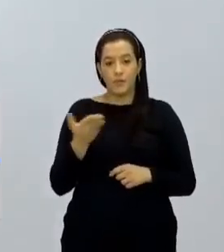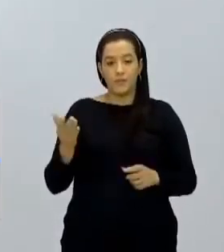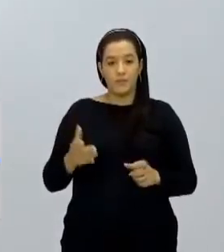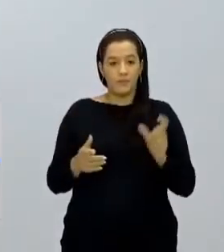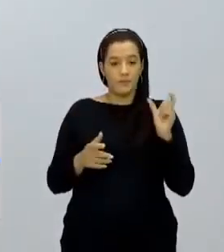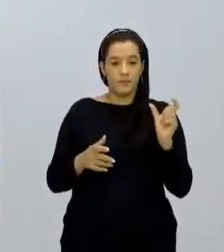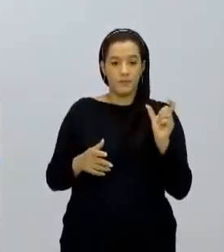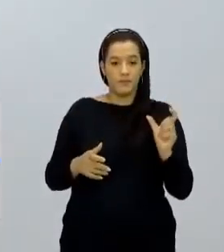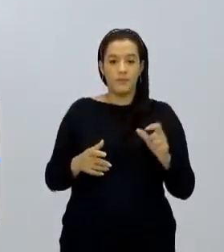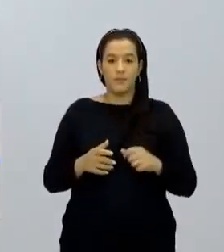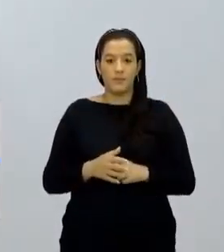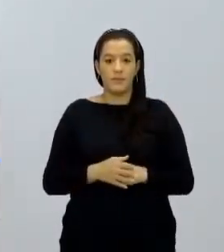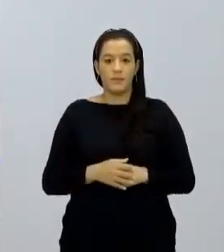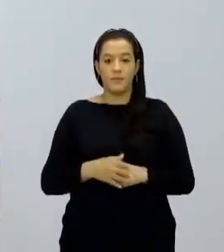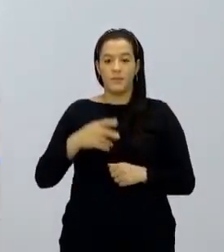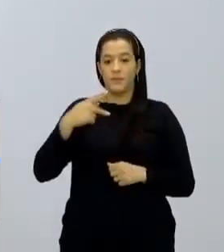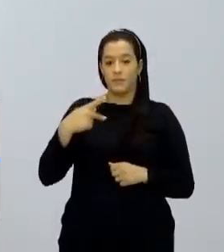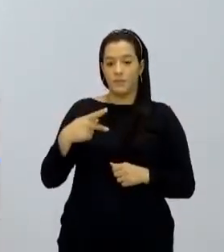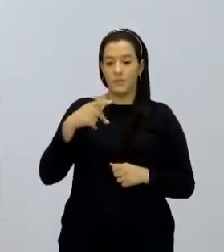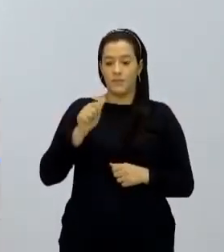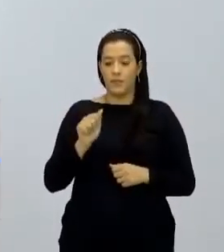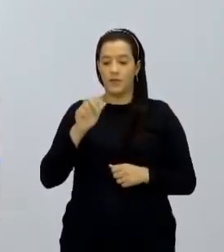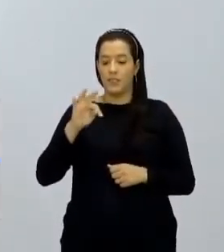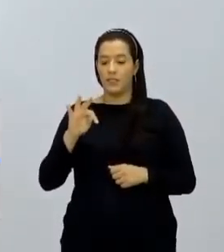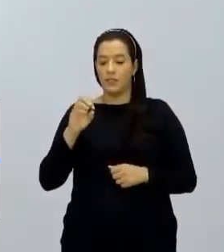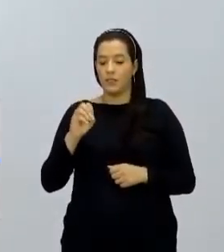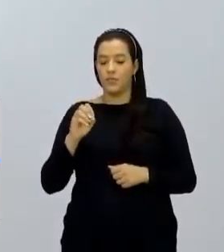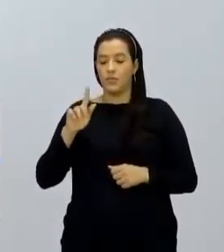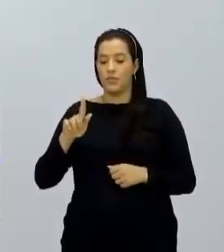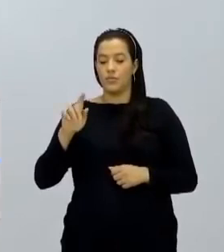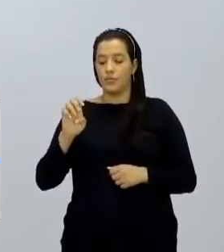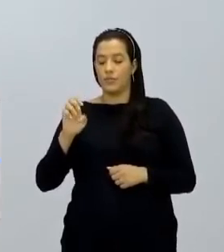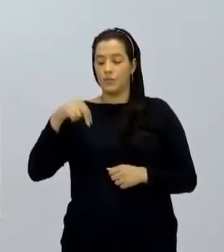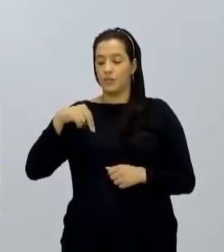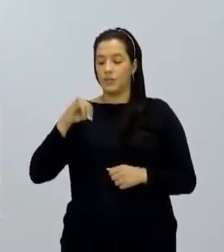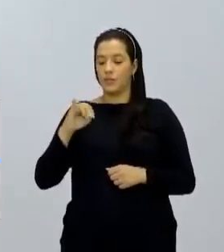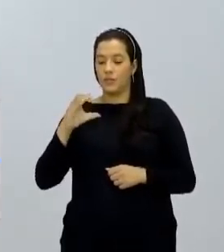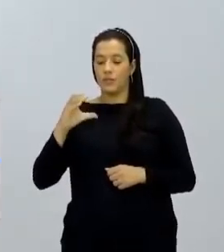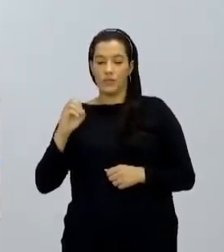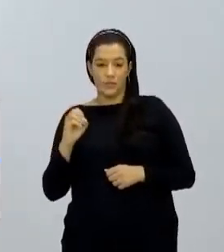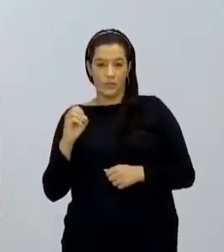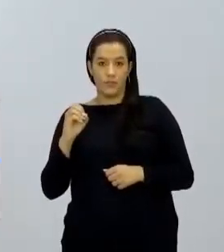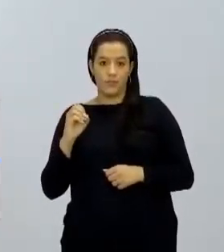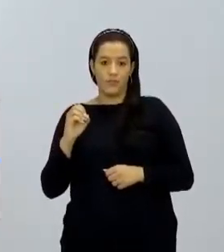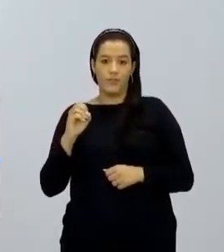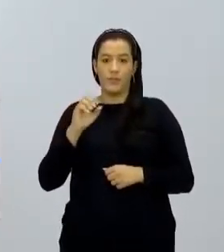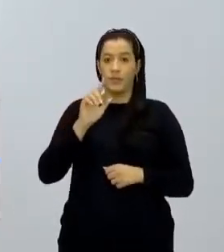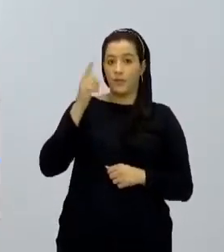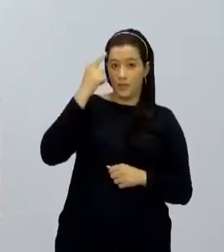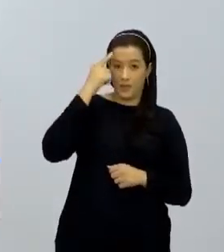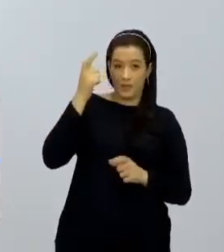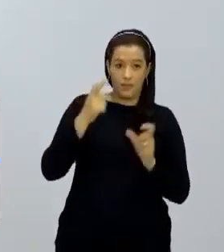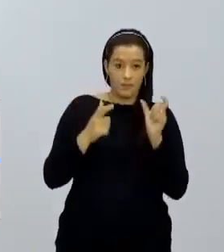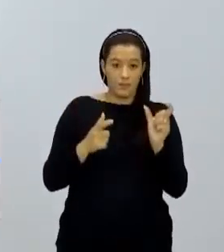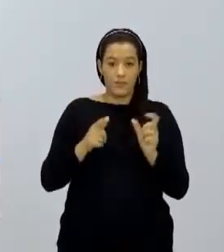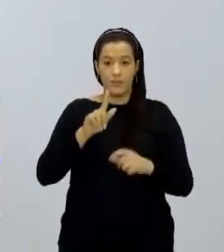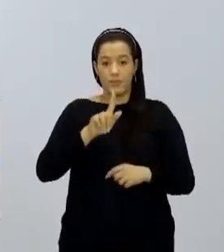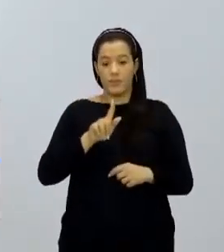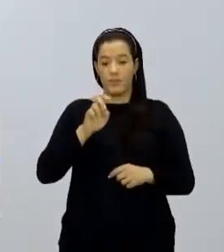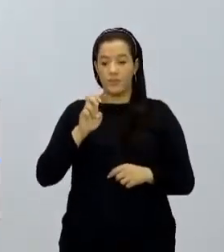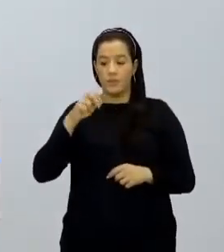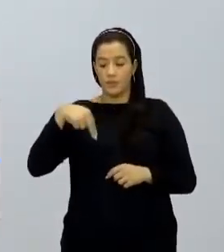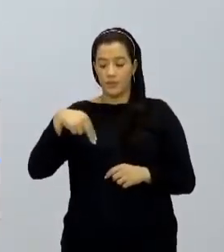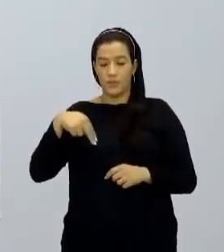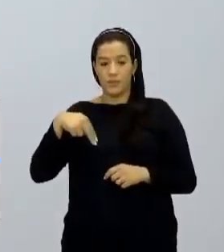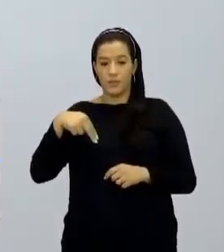tá? Eu conheço um agente patogênico. Bom, o que é patogênico? Né? Gênico, lembra lá quem já leu a Bíblia, né? O primeiro livro